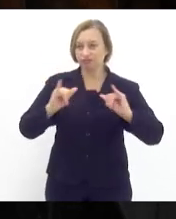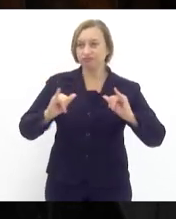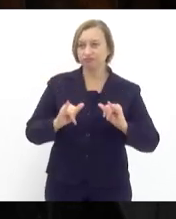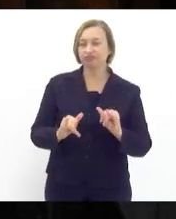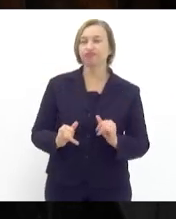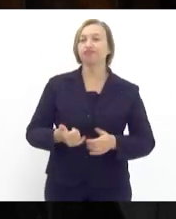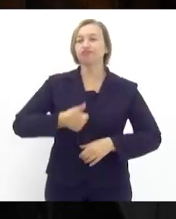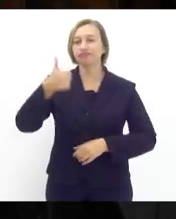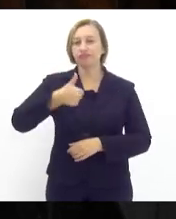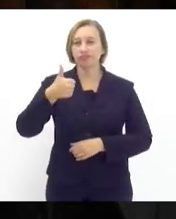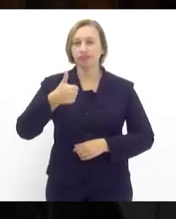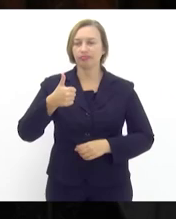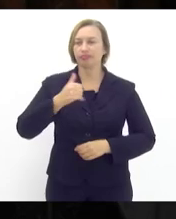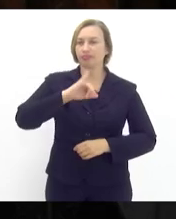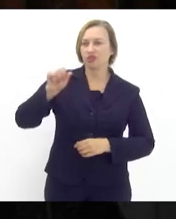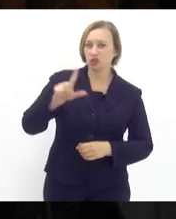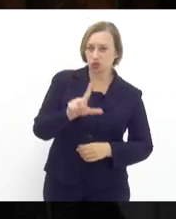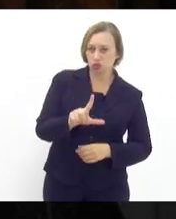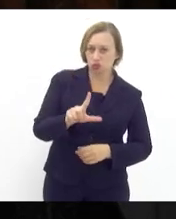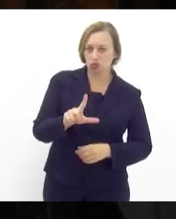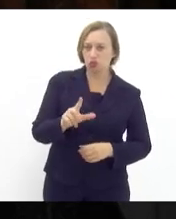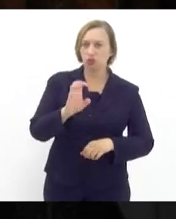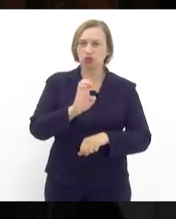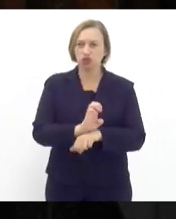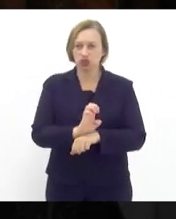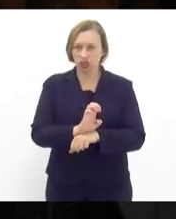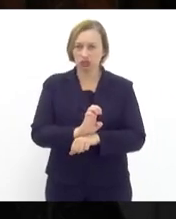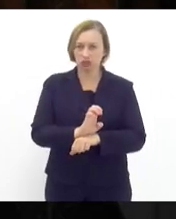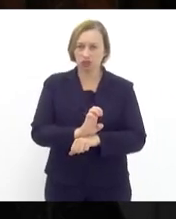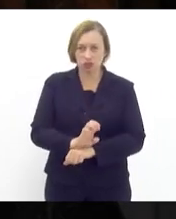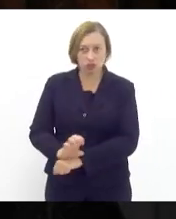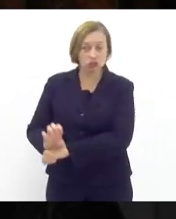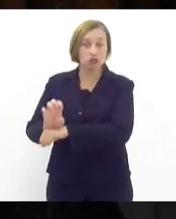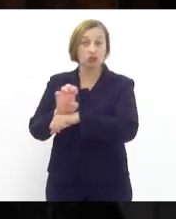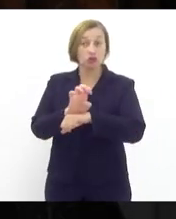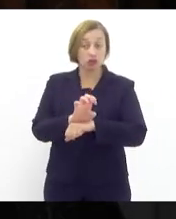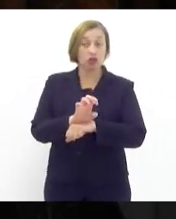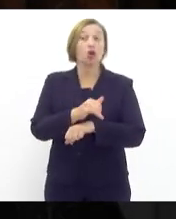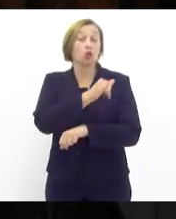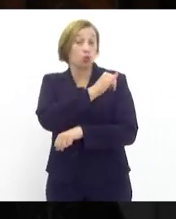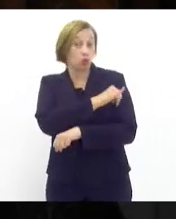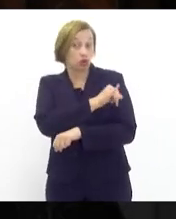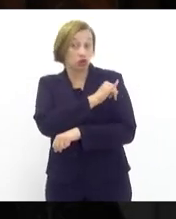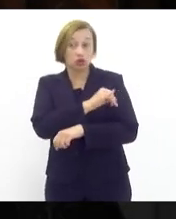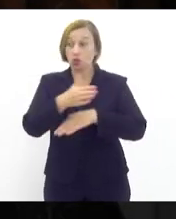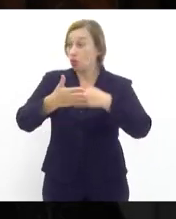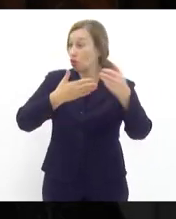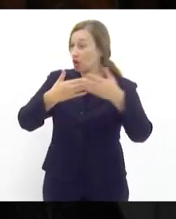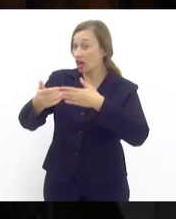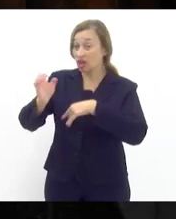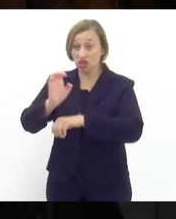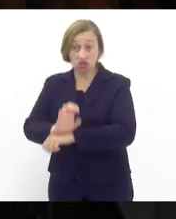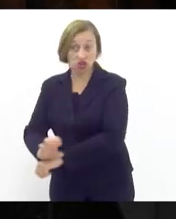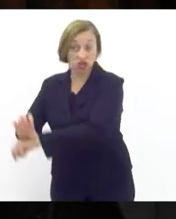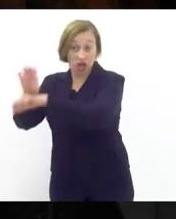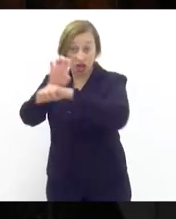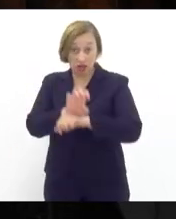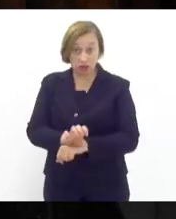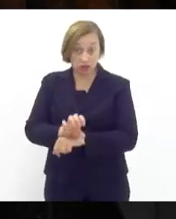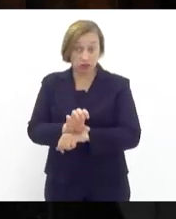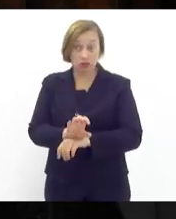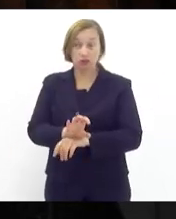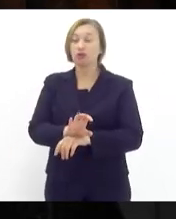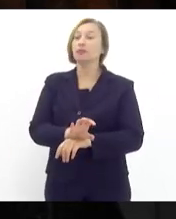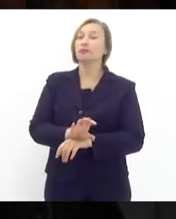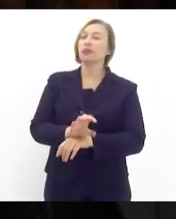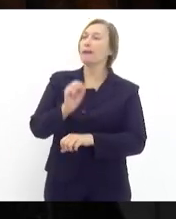que a partir de primeiro de julho o estado o Rio de Janeiro não qualquer estado no máximo